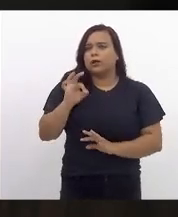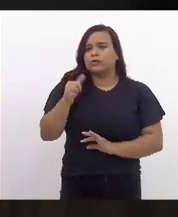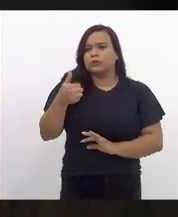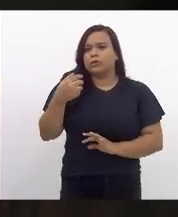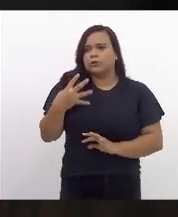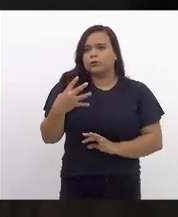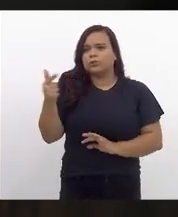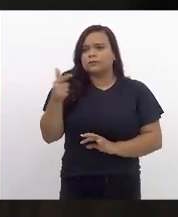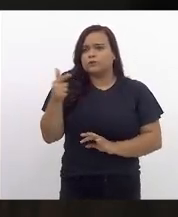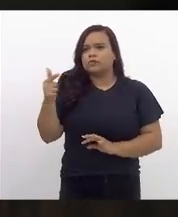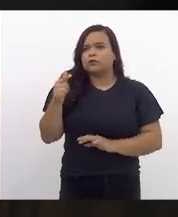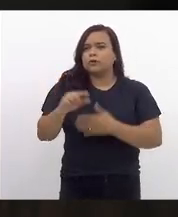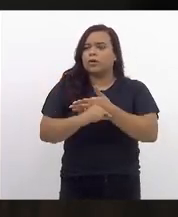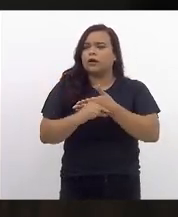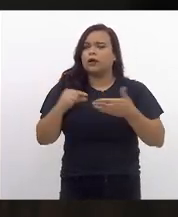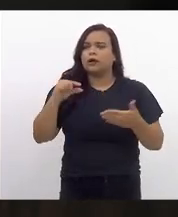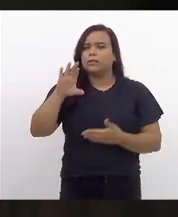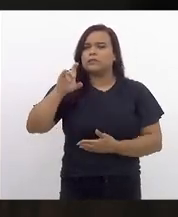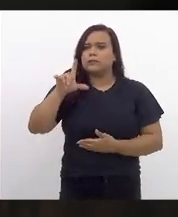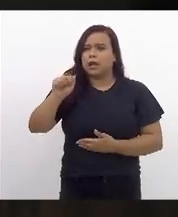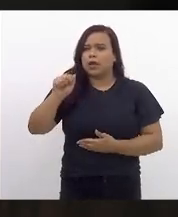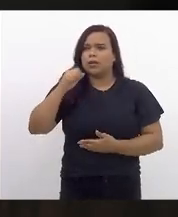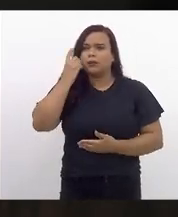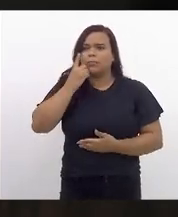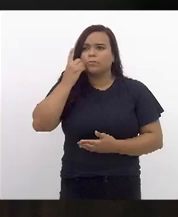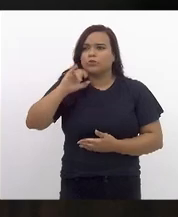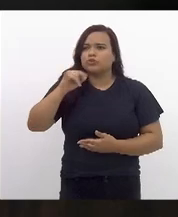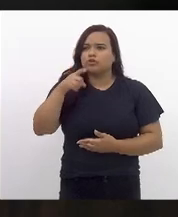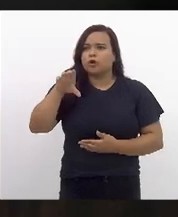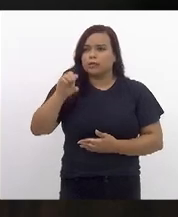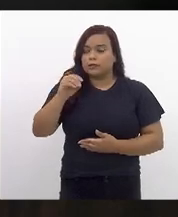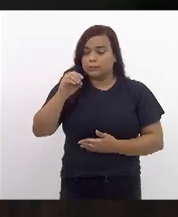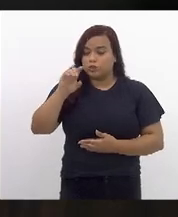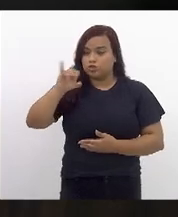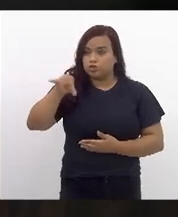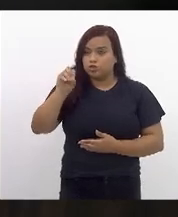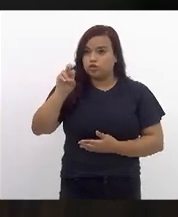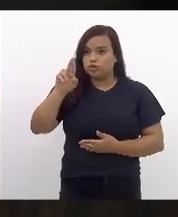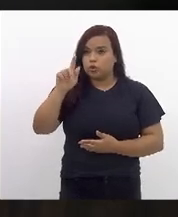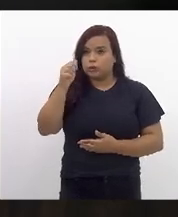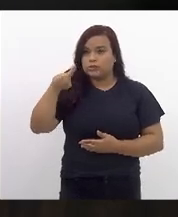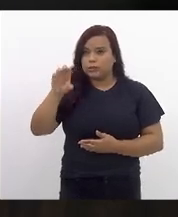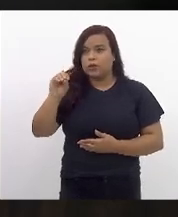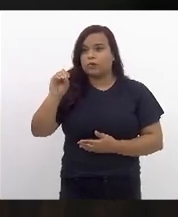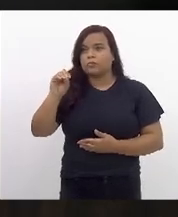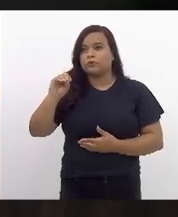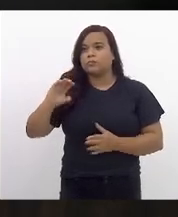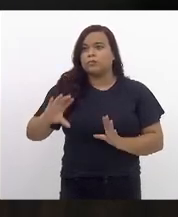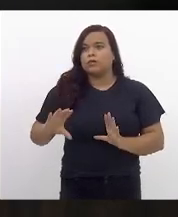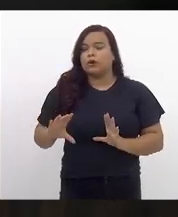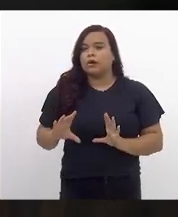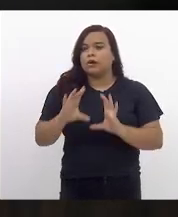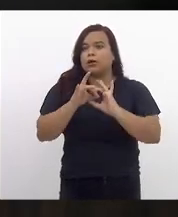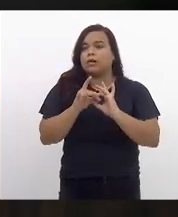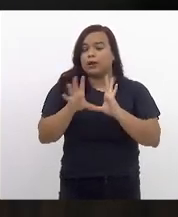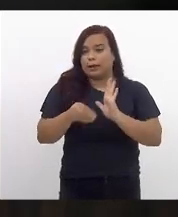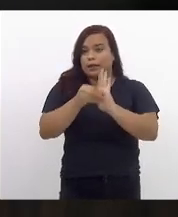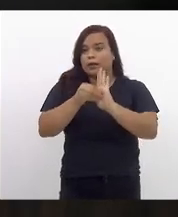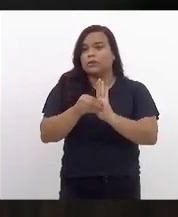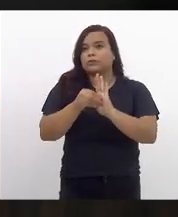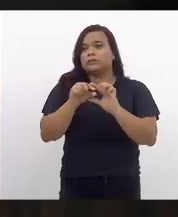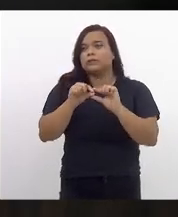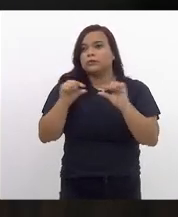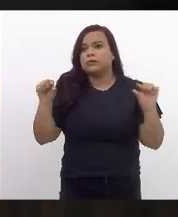deputada Célia Jordão, que acresce a linha D ao parágrafo 12º do artigo